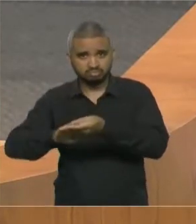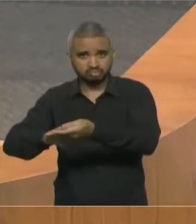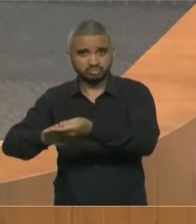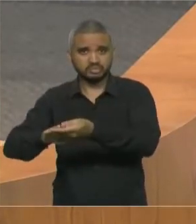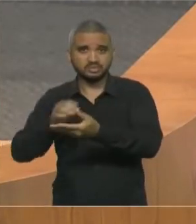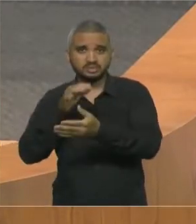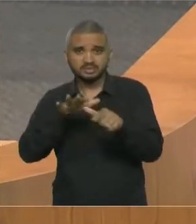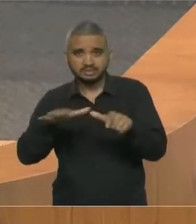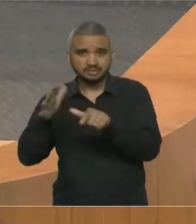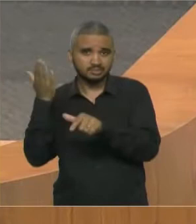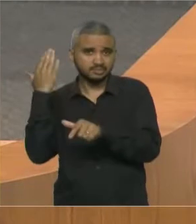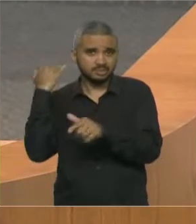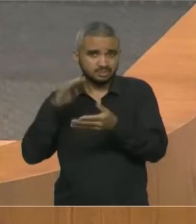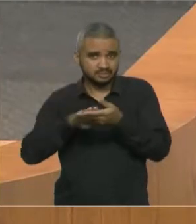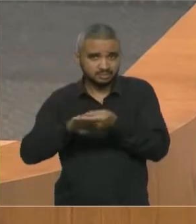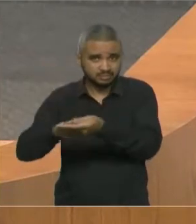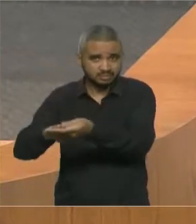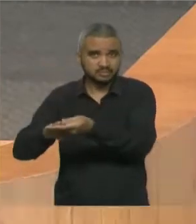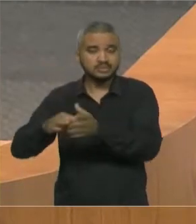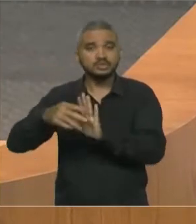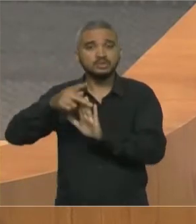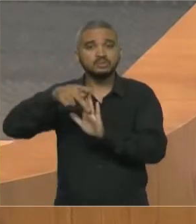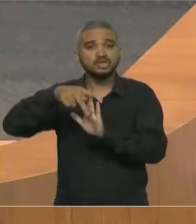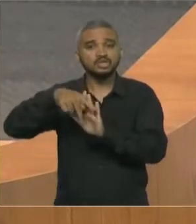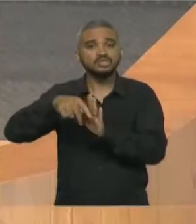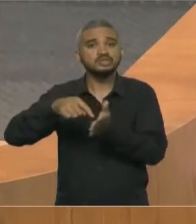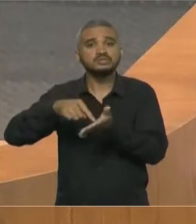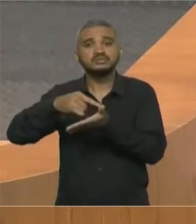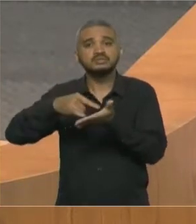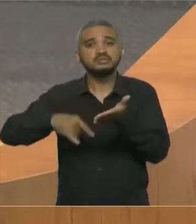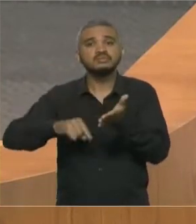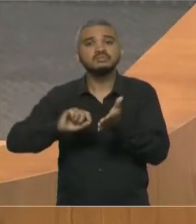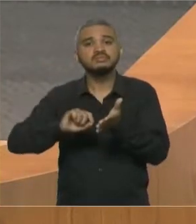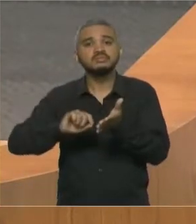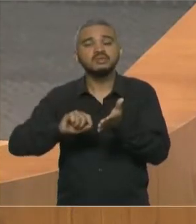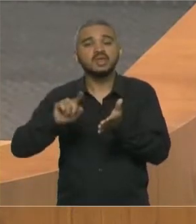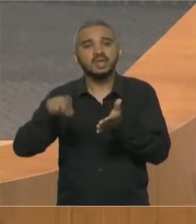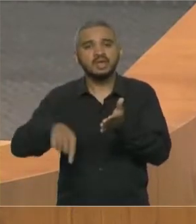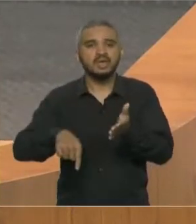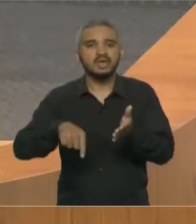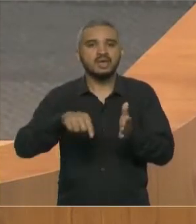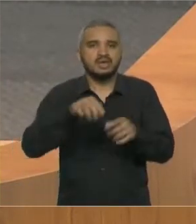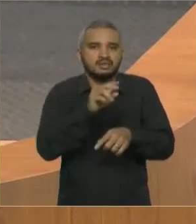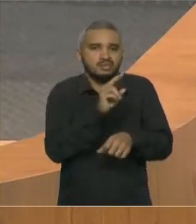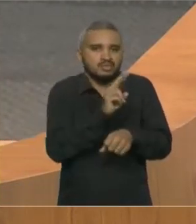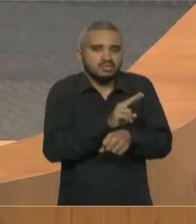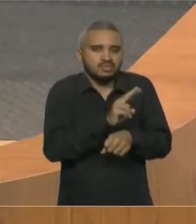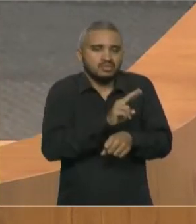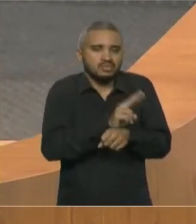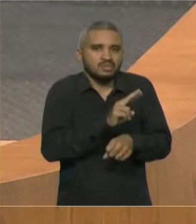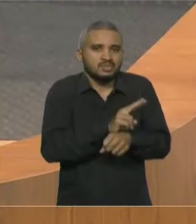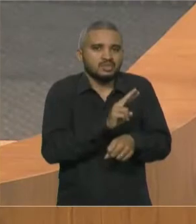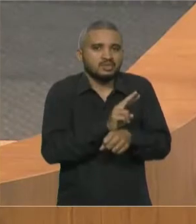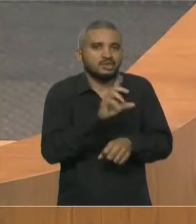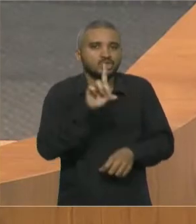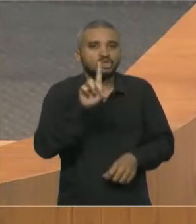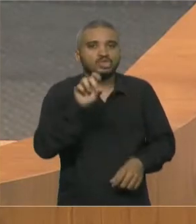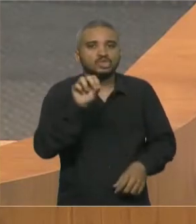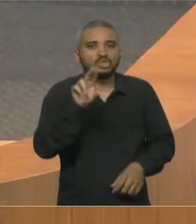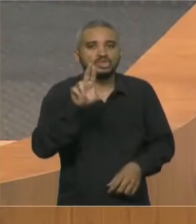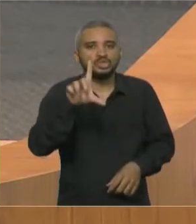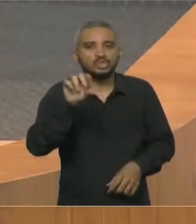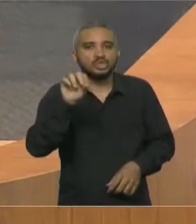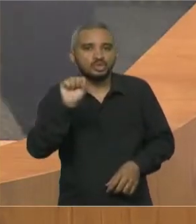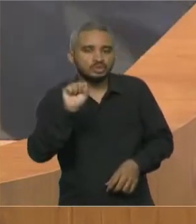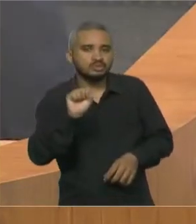semana, projeto este que visa assegurar às doulas o direito de acompanhar parturientes quando por